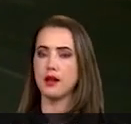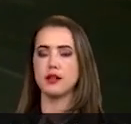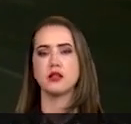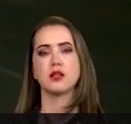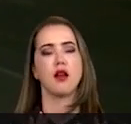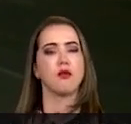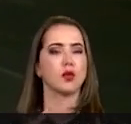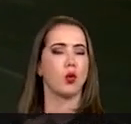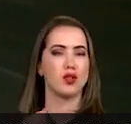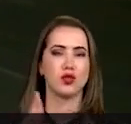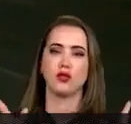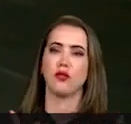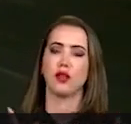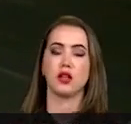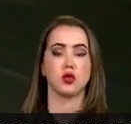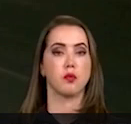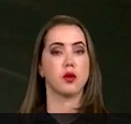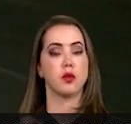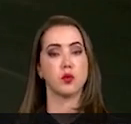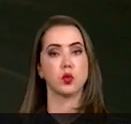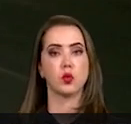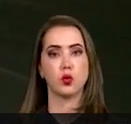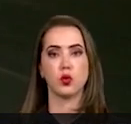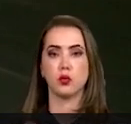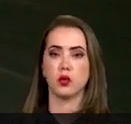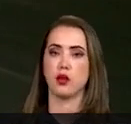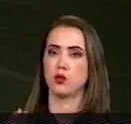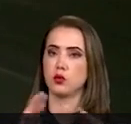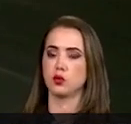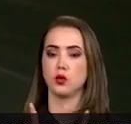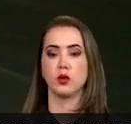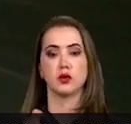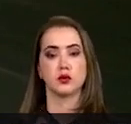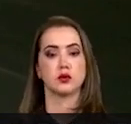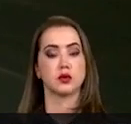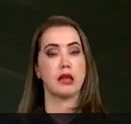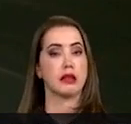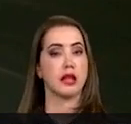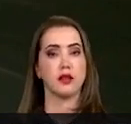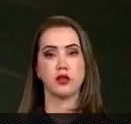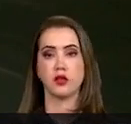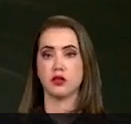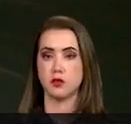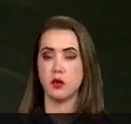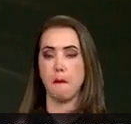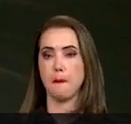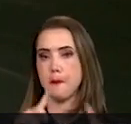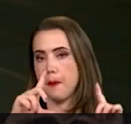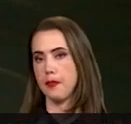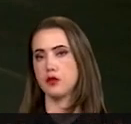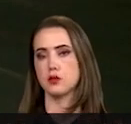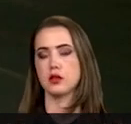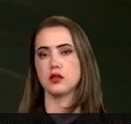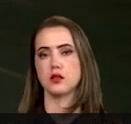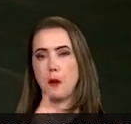do desenvolvimento sustentável da Organização das Nações Unidas, que estabeleceu até 2030 a diminuição do risco